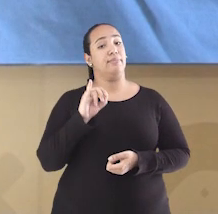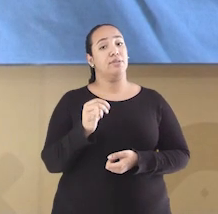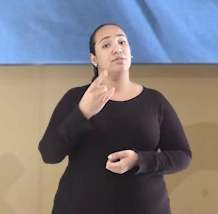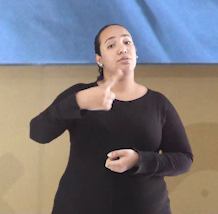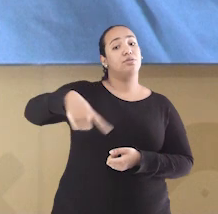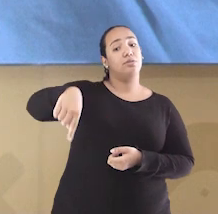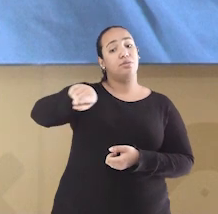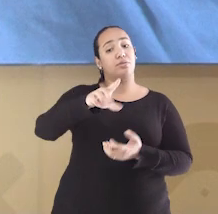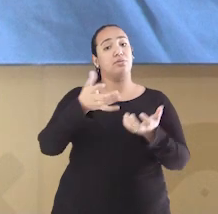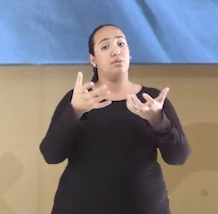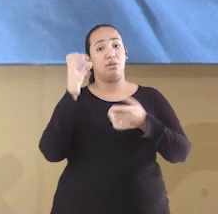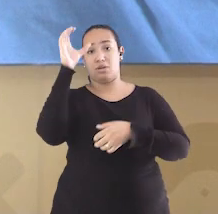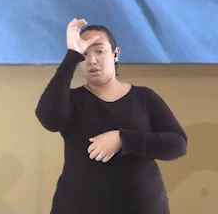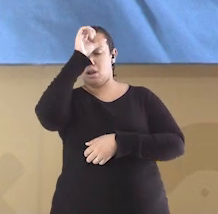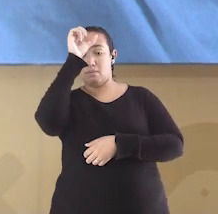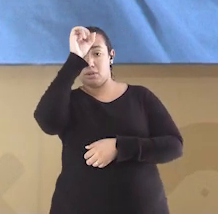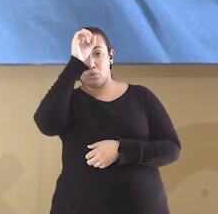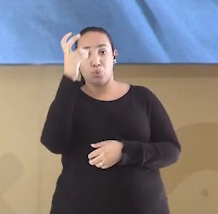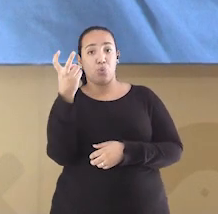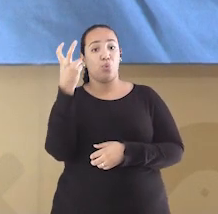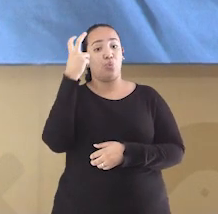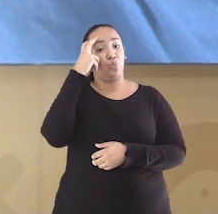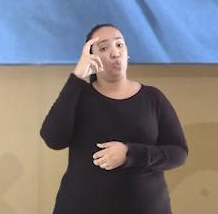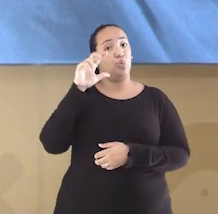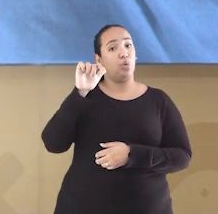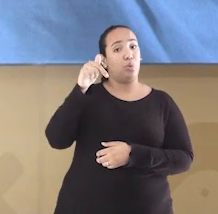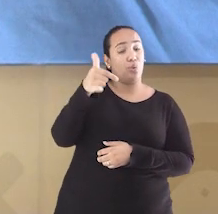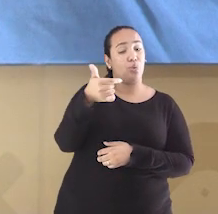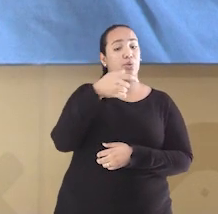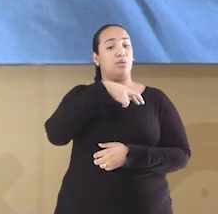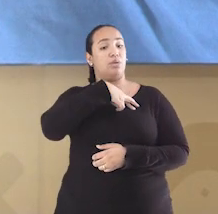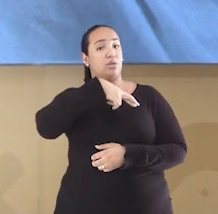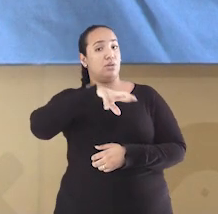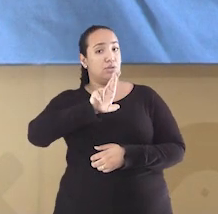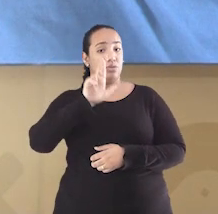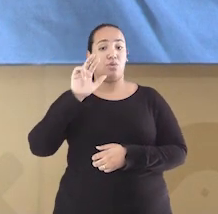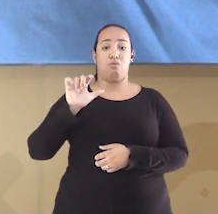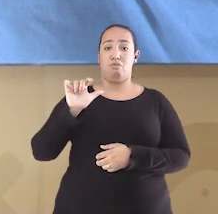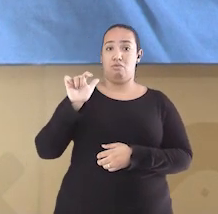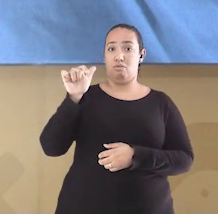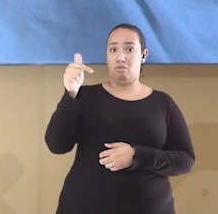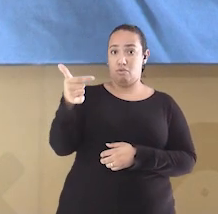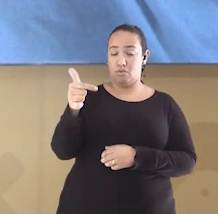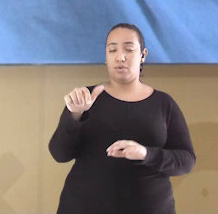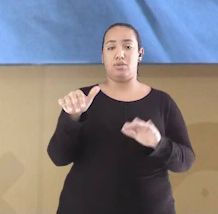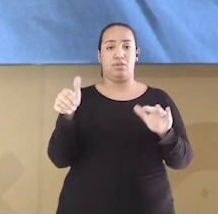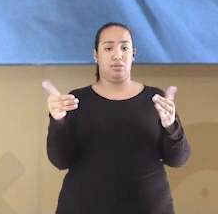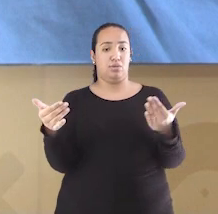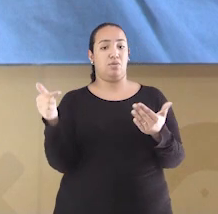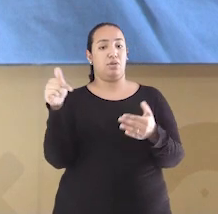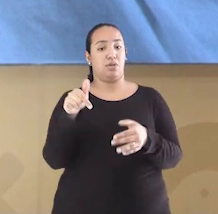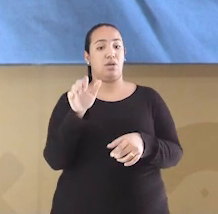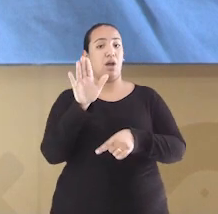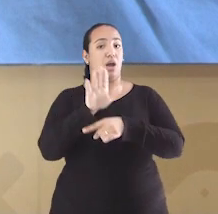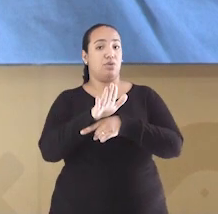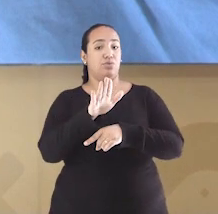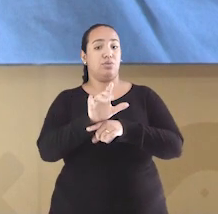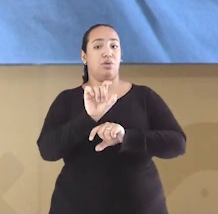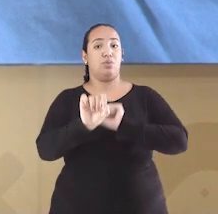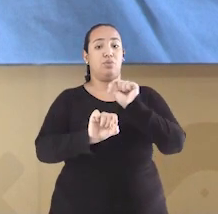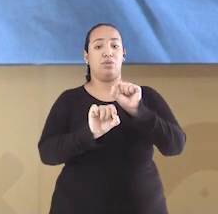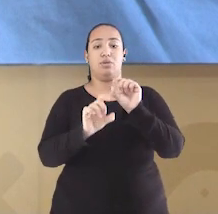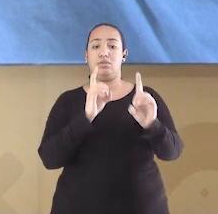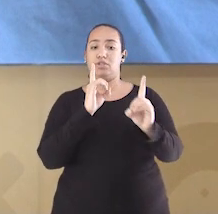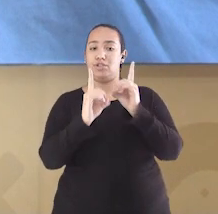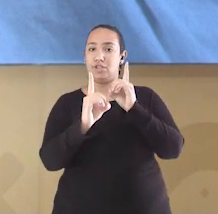Se buscamos entender outras culturas e outras tradições religiosas, esse esforço, com certeza, abrirá caminhos